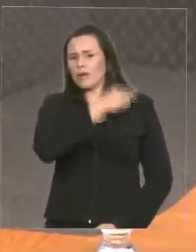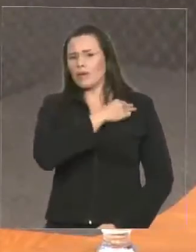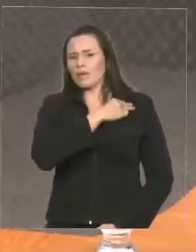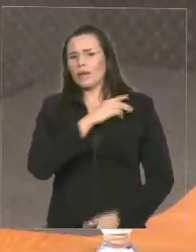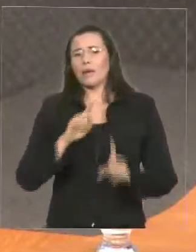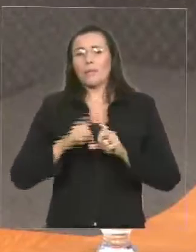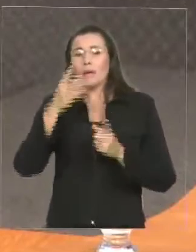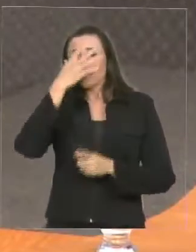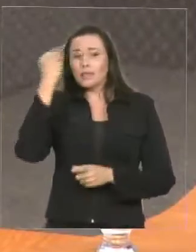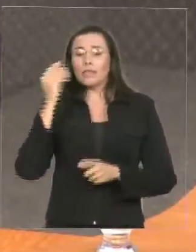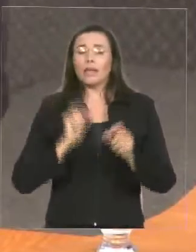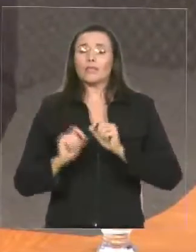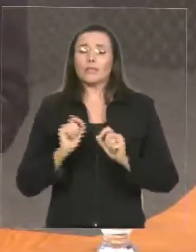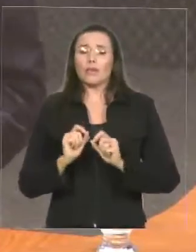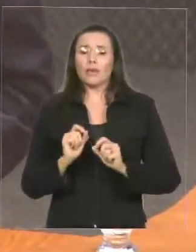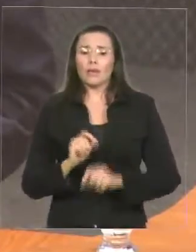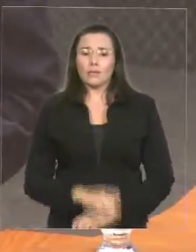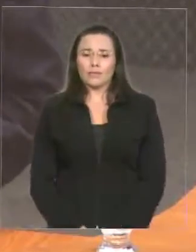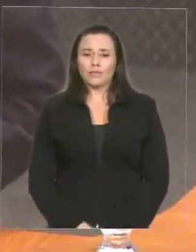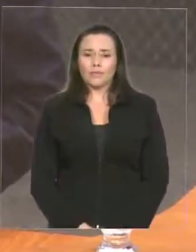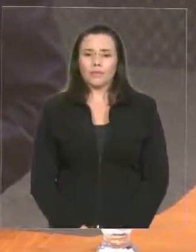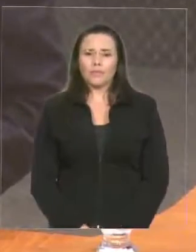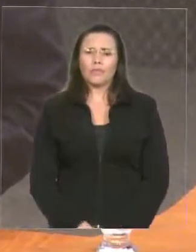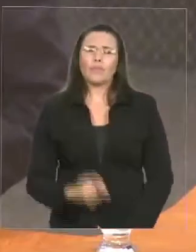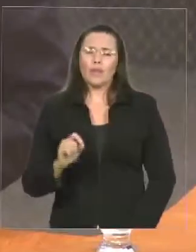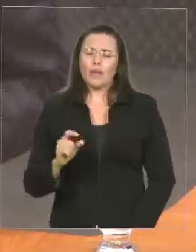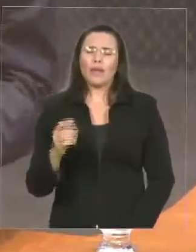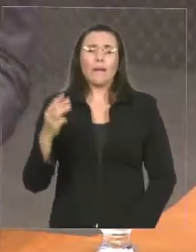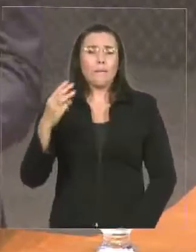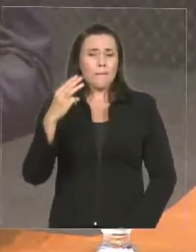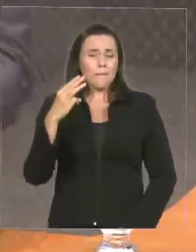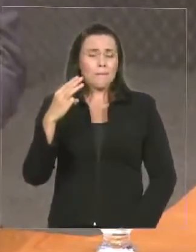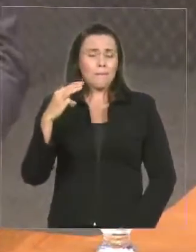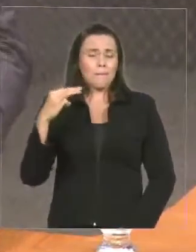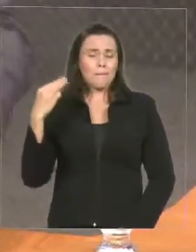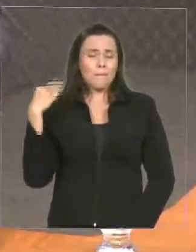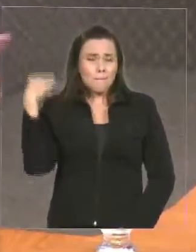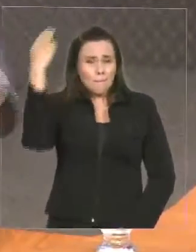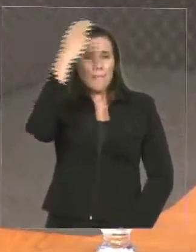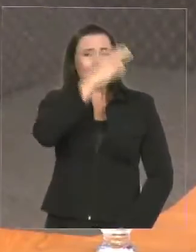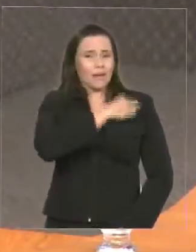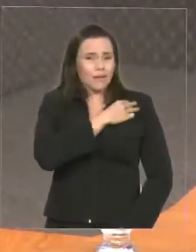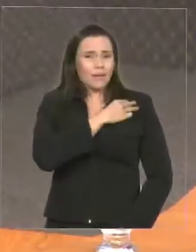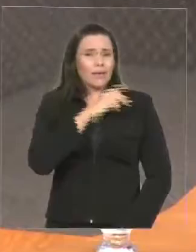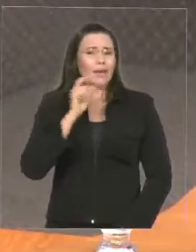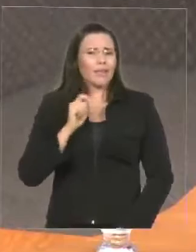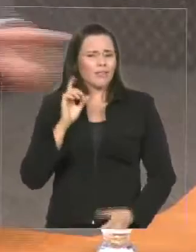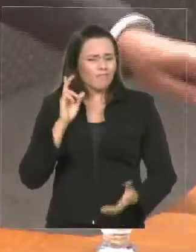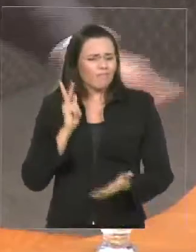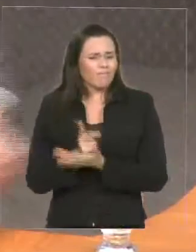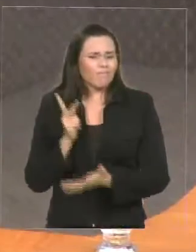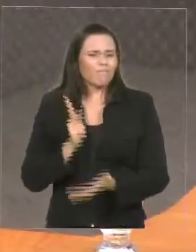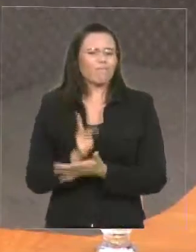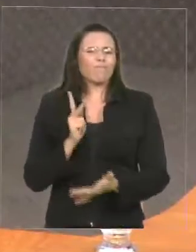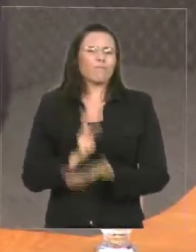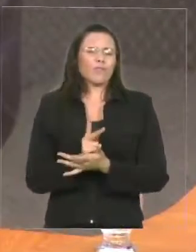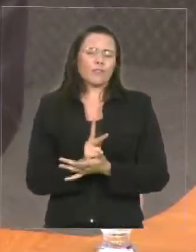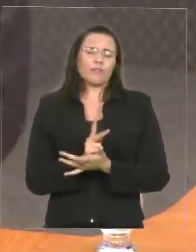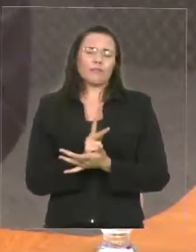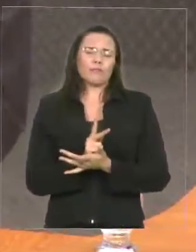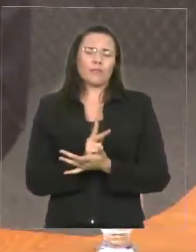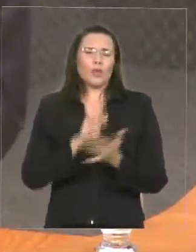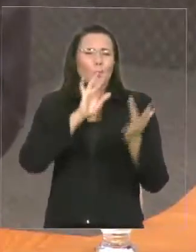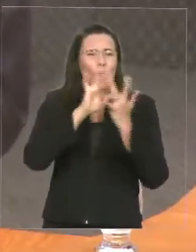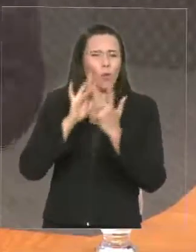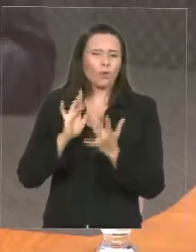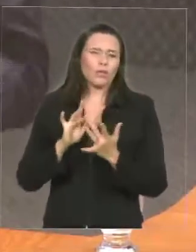sustentou aquilo que os homens negaram, que era próprio amor a Jesus. As negações e as traições não foi feito pelas mulheres, foram feitos, na verdade,